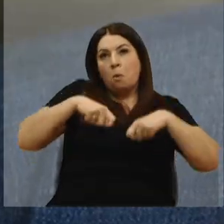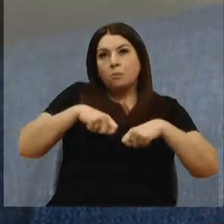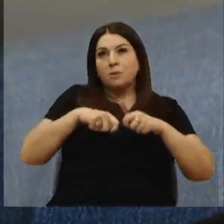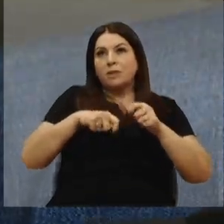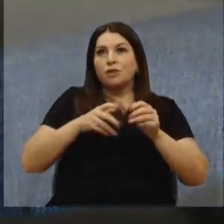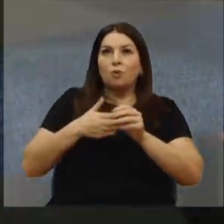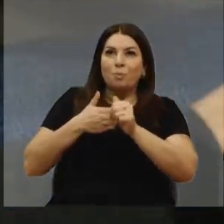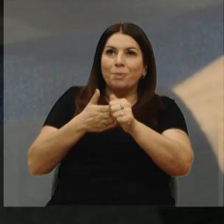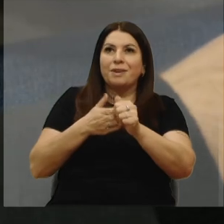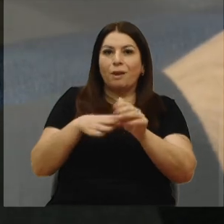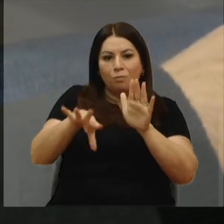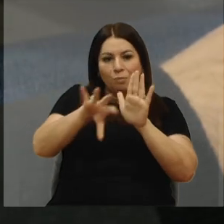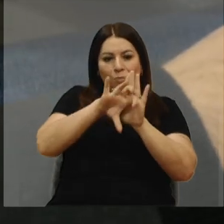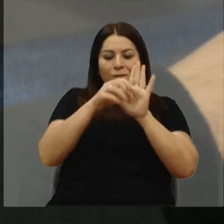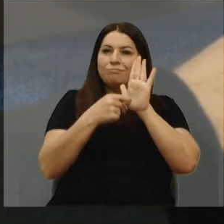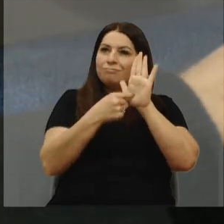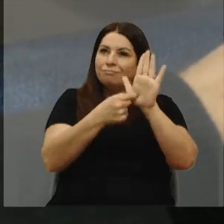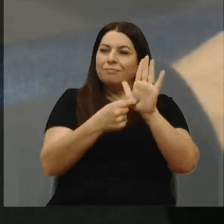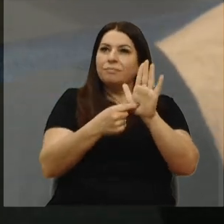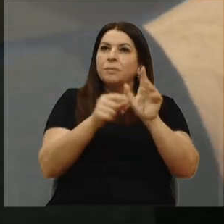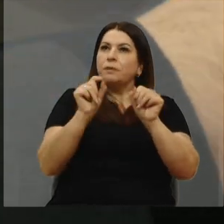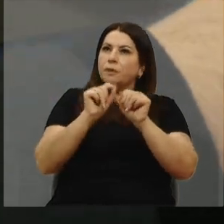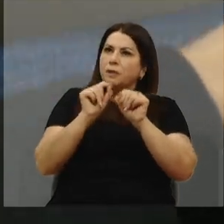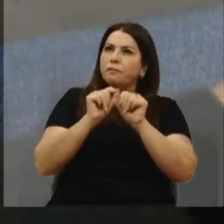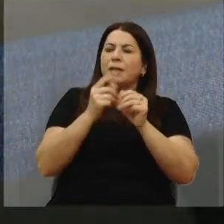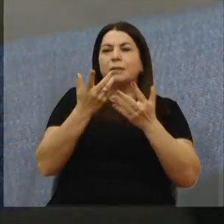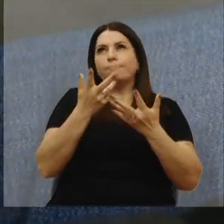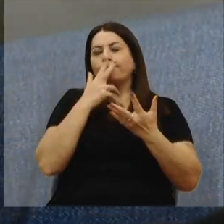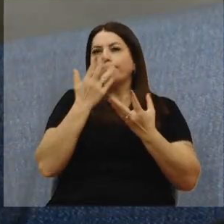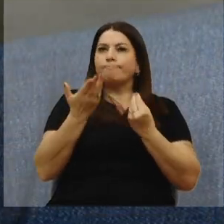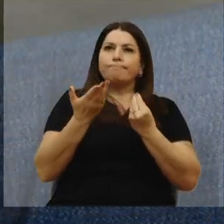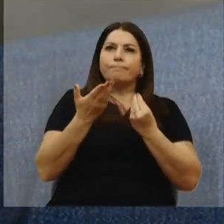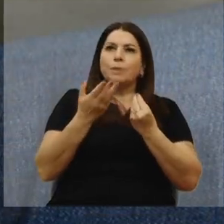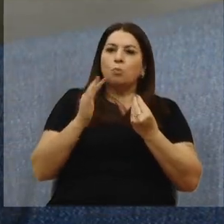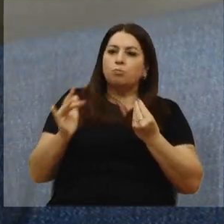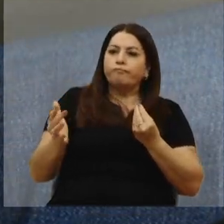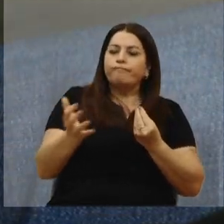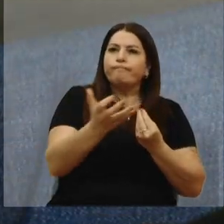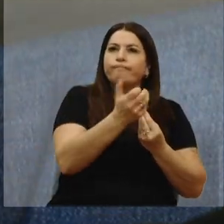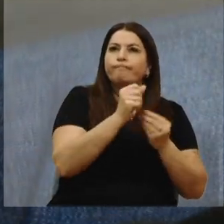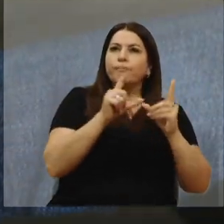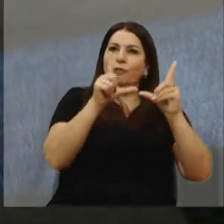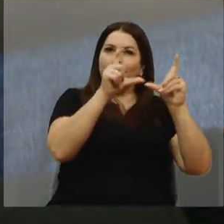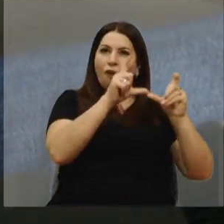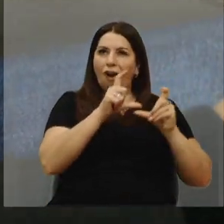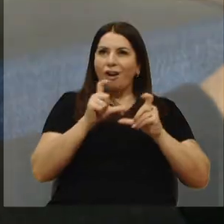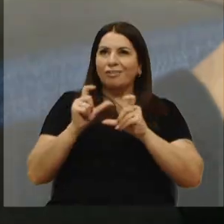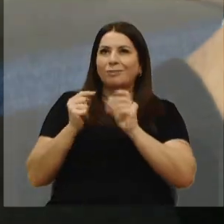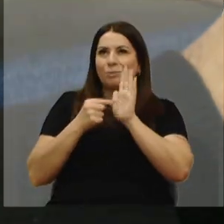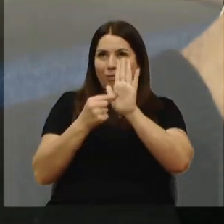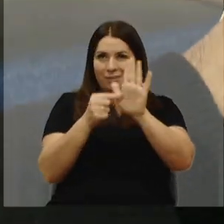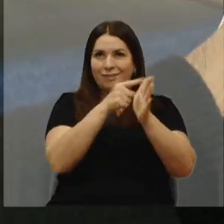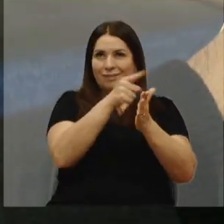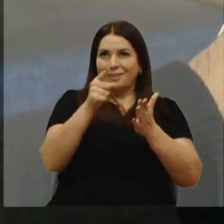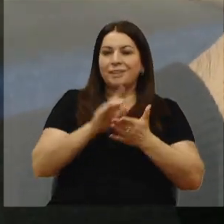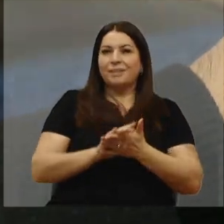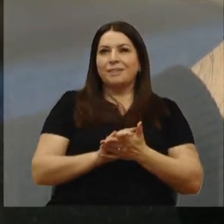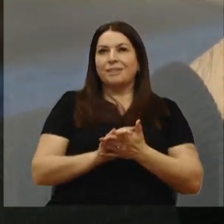a possibilidade de acompanhar aqui. E vocês fazem uma espécie de curadoria fotográfica